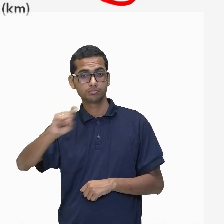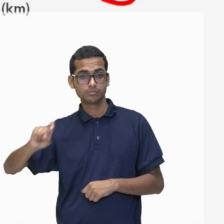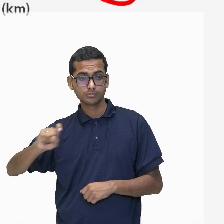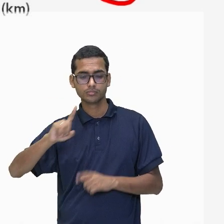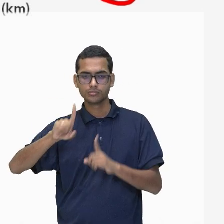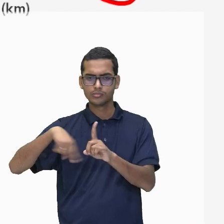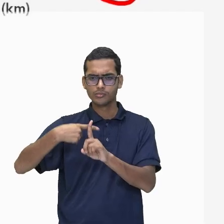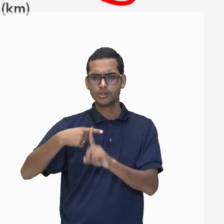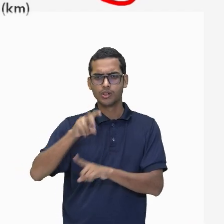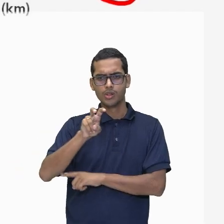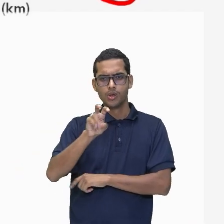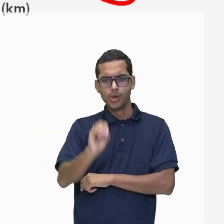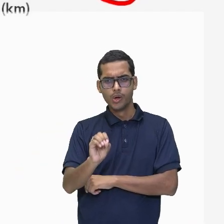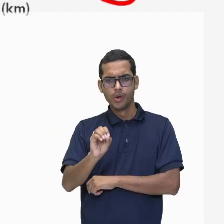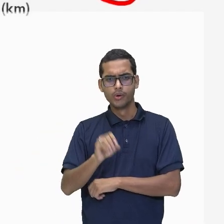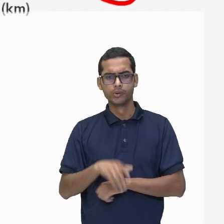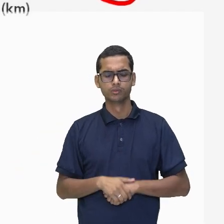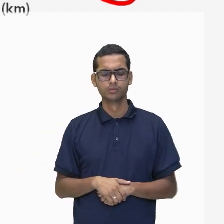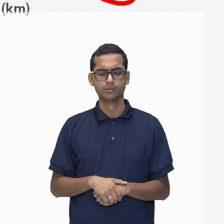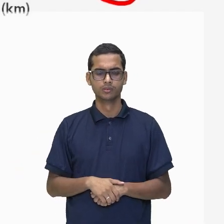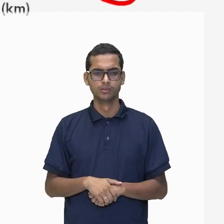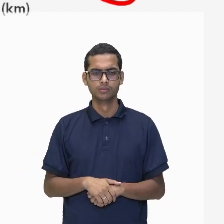mais 50